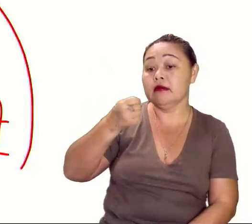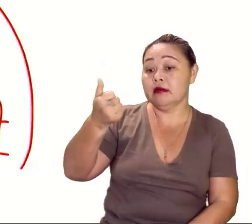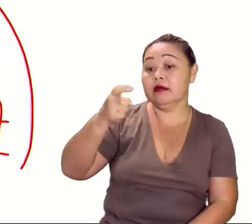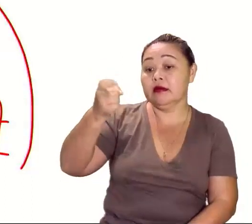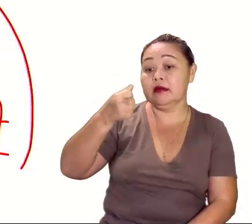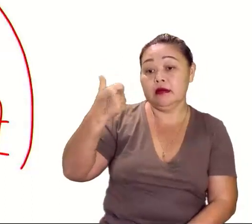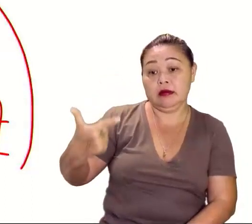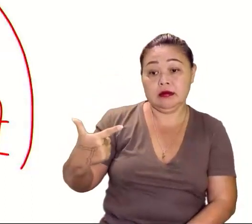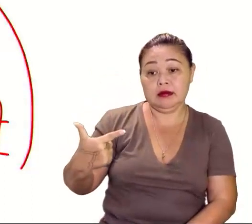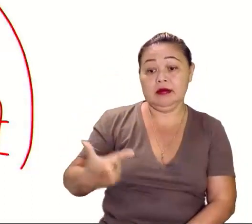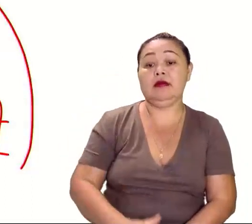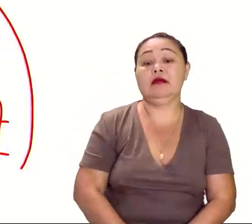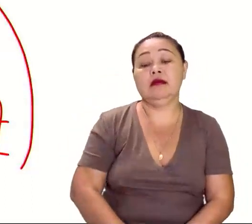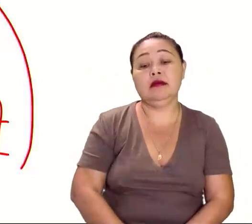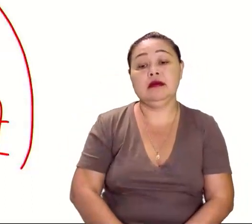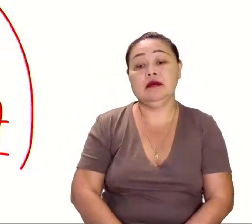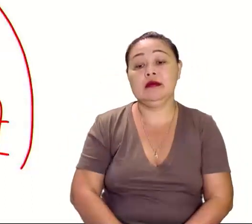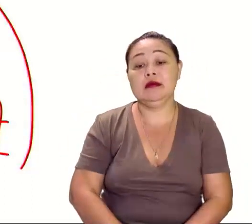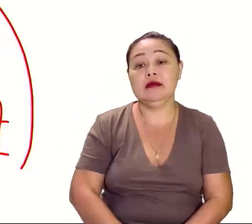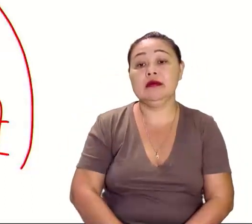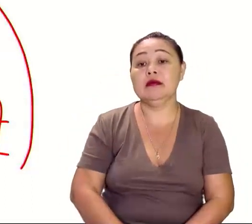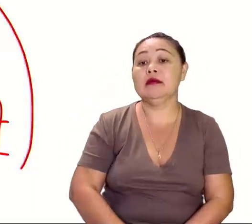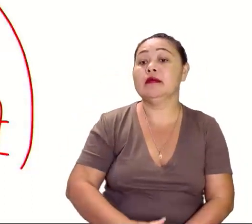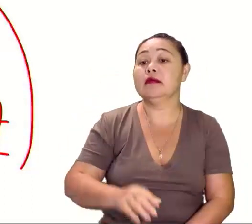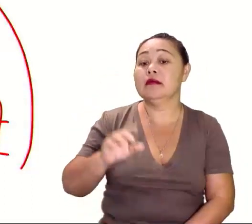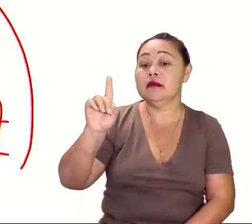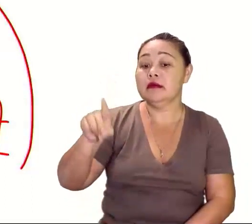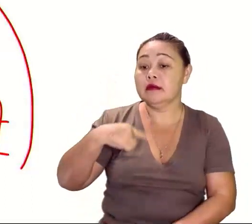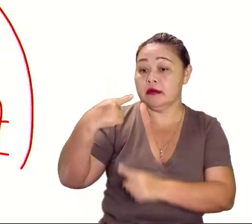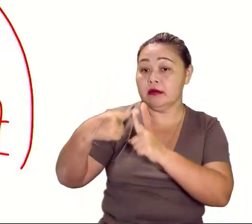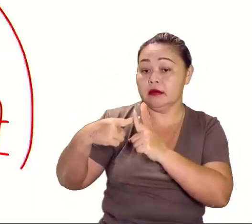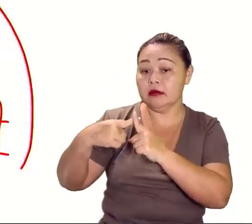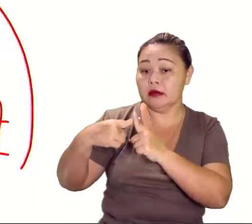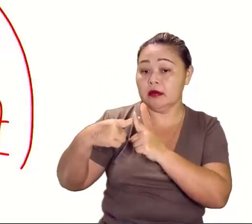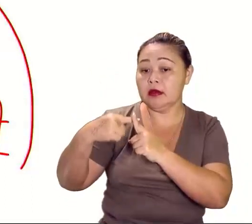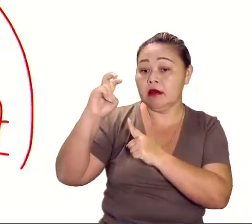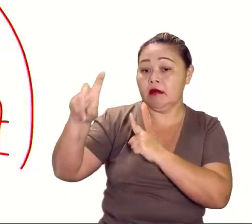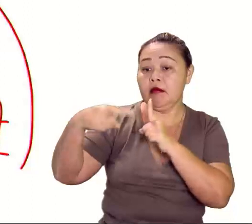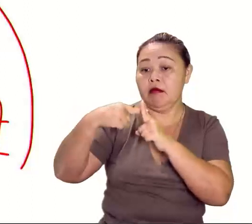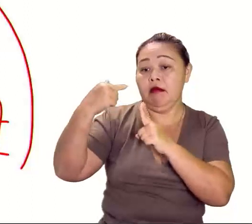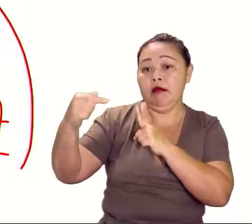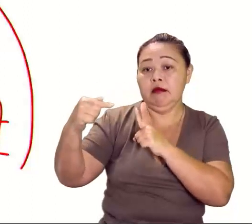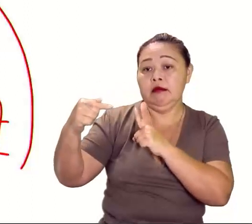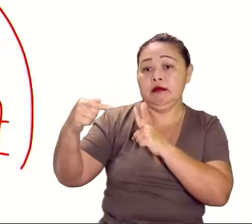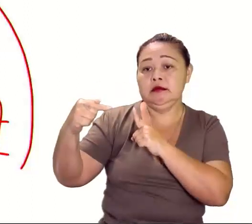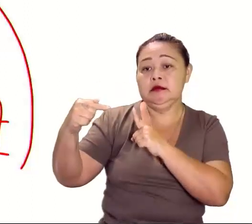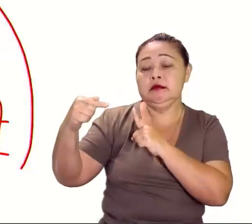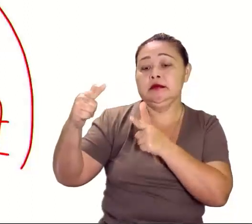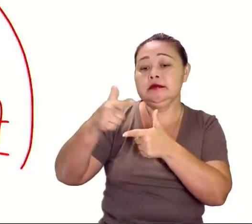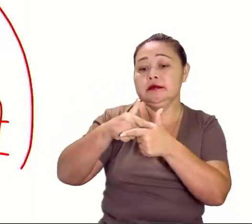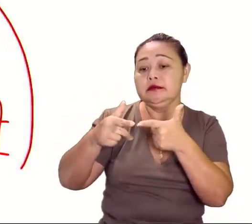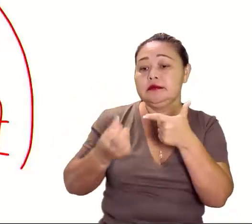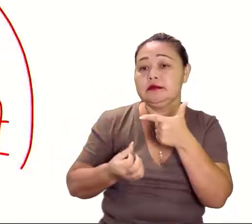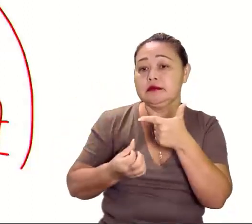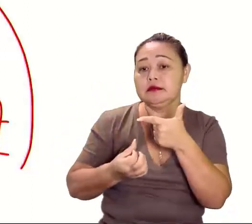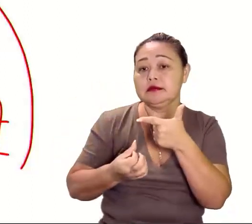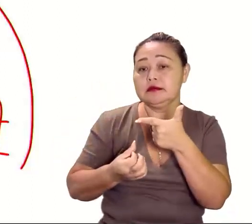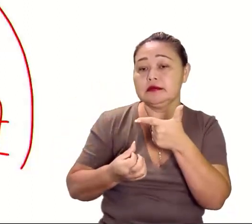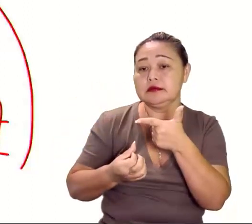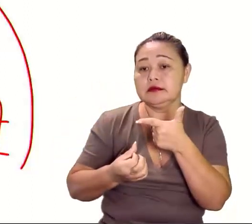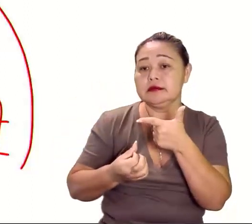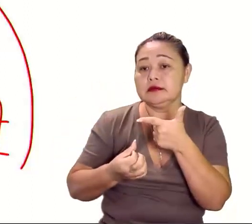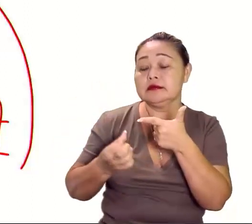o x2, tá? O meu x1 vai ser com a parte positiva. 5 mais 7 sobre